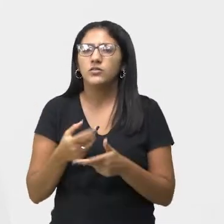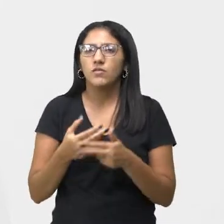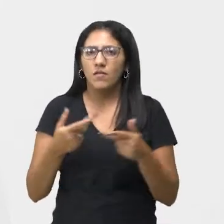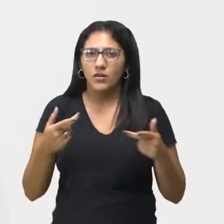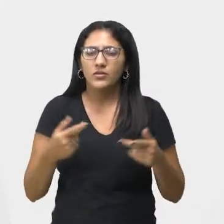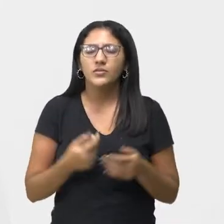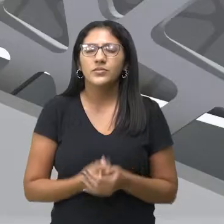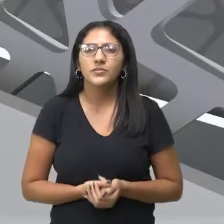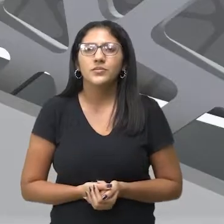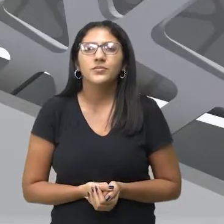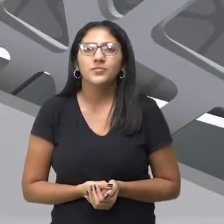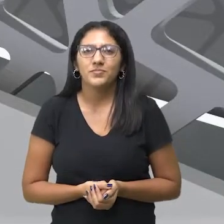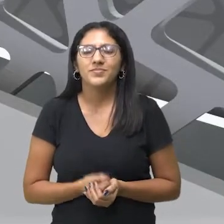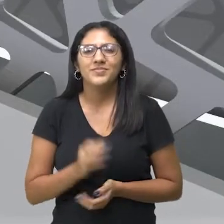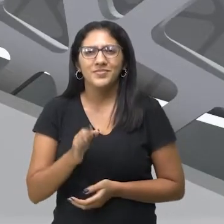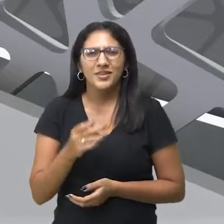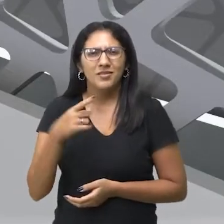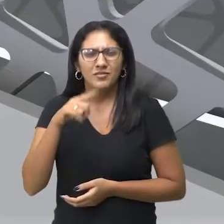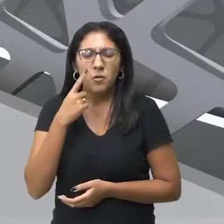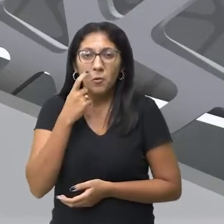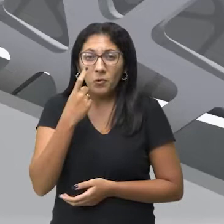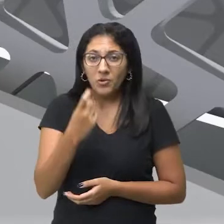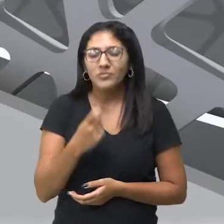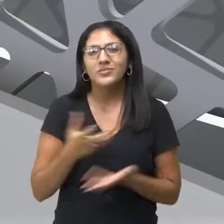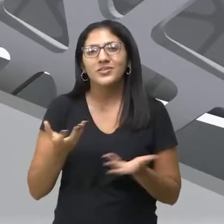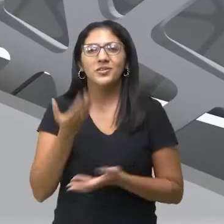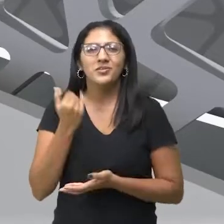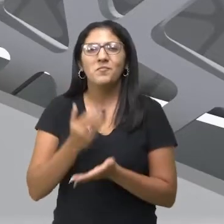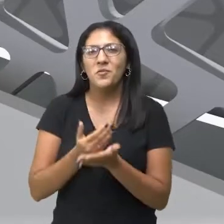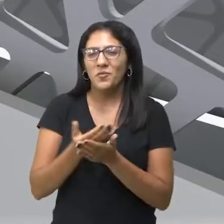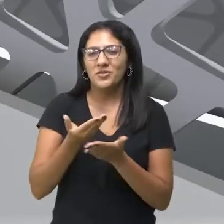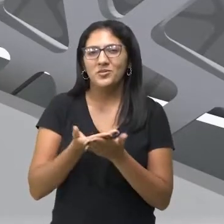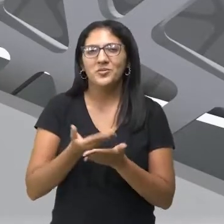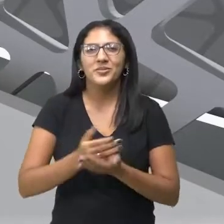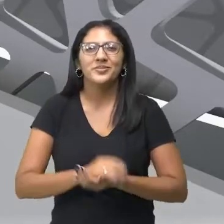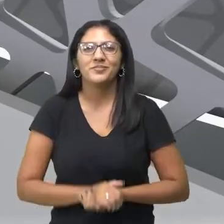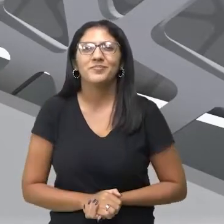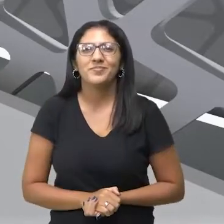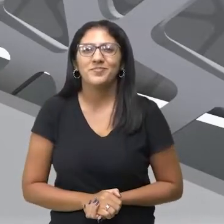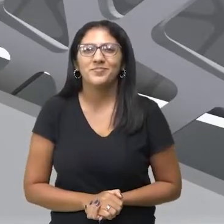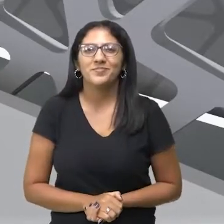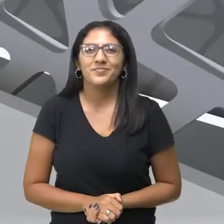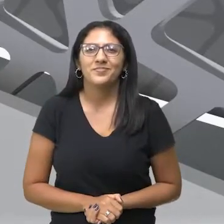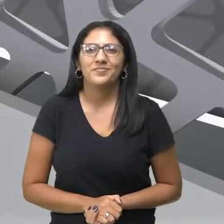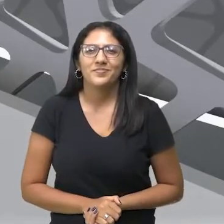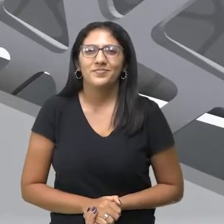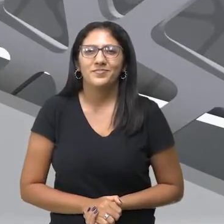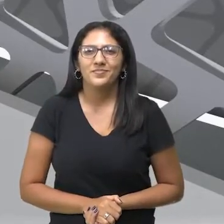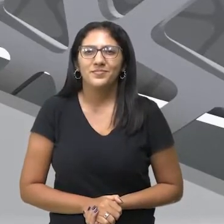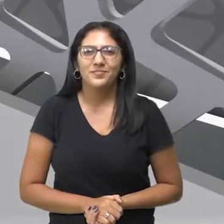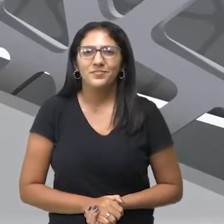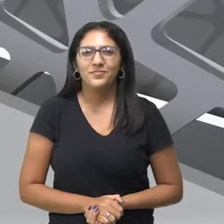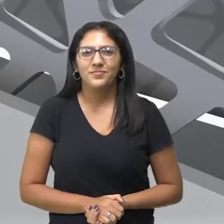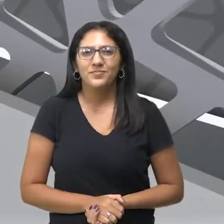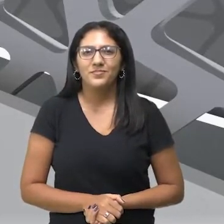hipermídias. Certo? Estão curiosos? Então, venham comigo para a nossa aula.